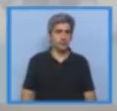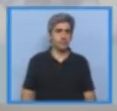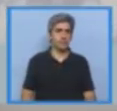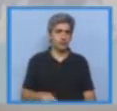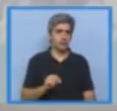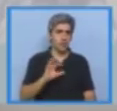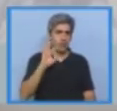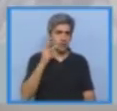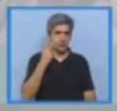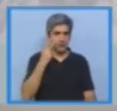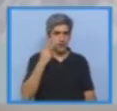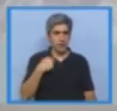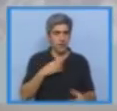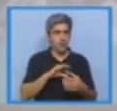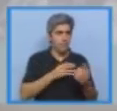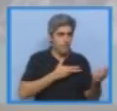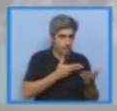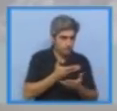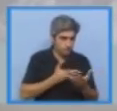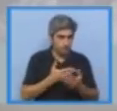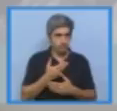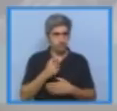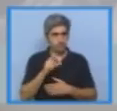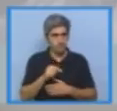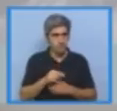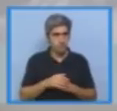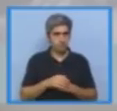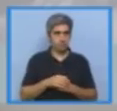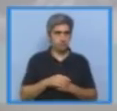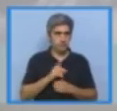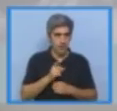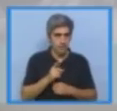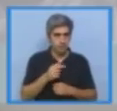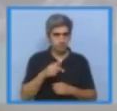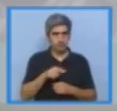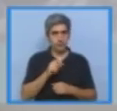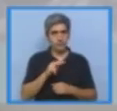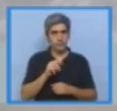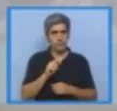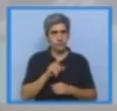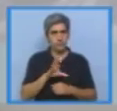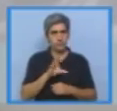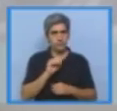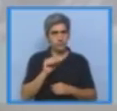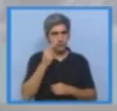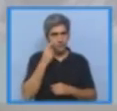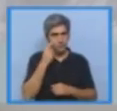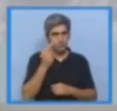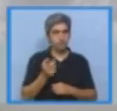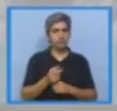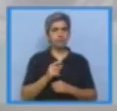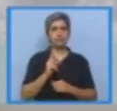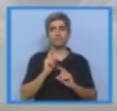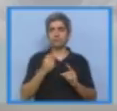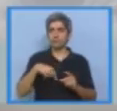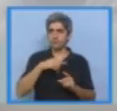também acontece na nossa vida de relações, na nossa vida essencial. E é exatamente para isso que este Evangelho chama a atenção. De que é que